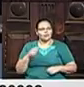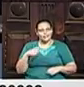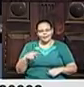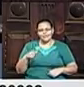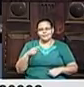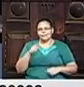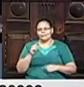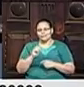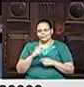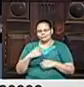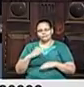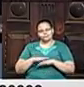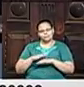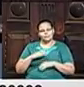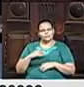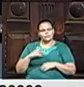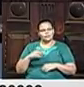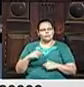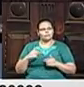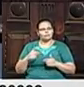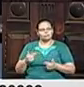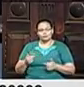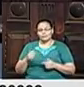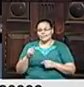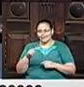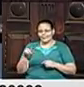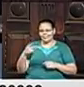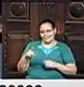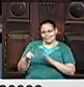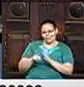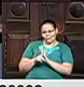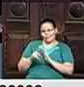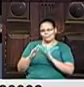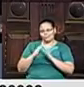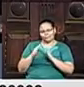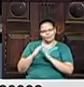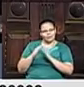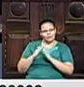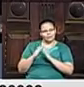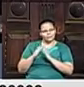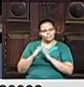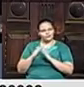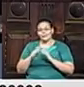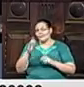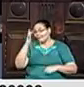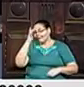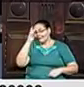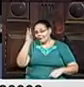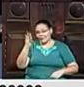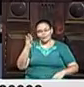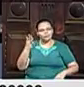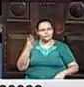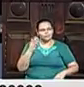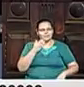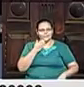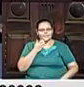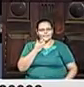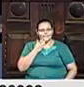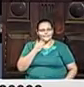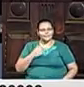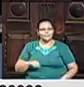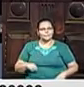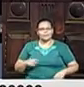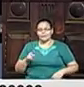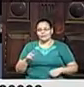aqueles que fazem jus aos imóveis, será muito mais fácil a pressão.